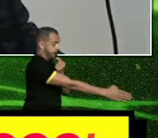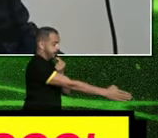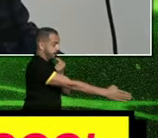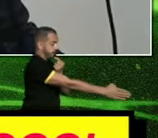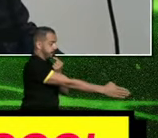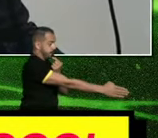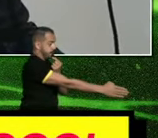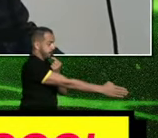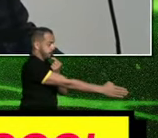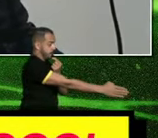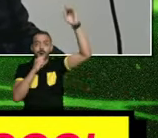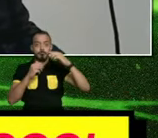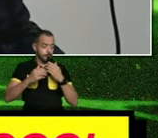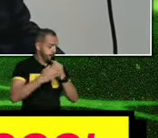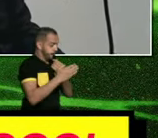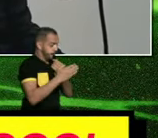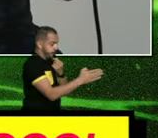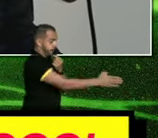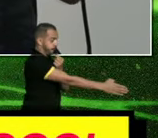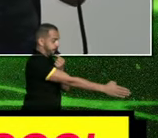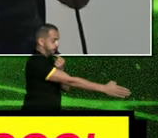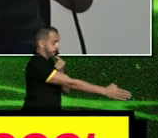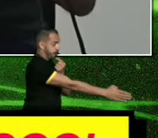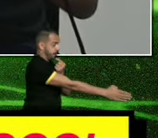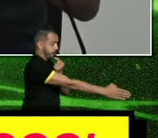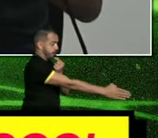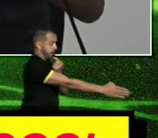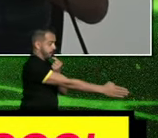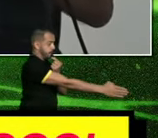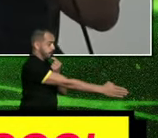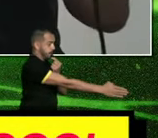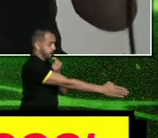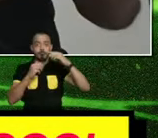Cruzeiro Cruzer cruz